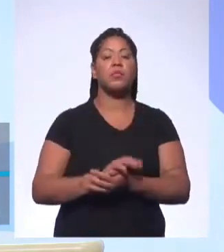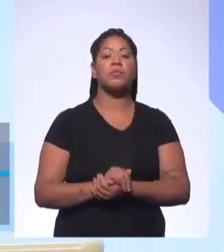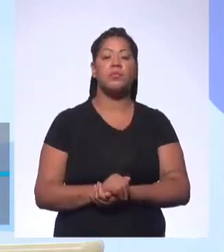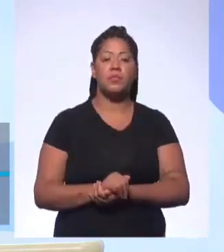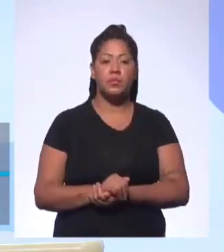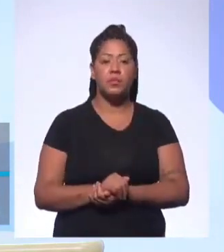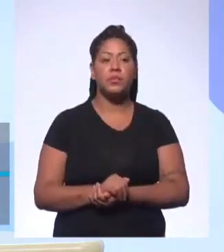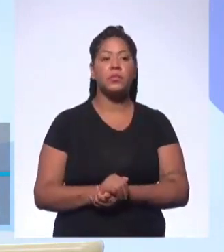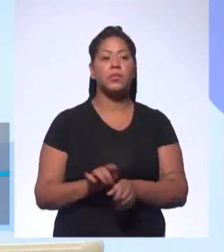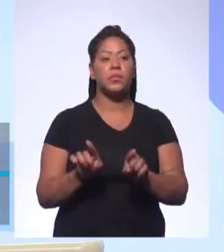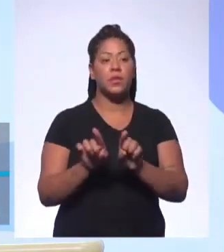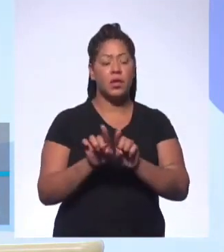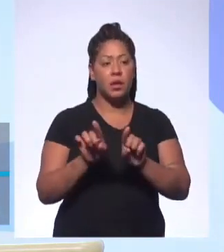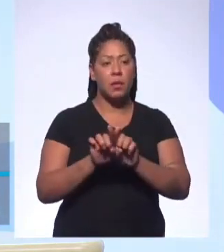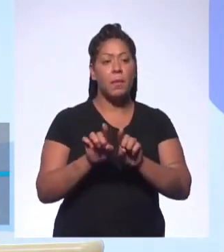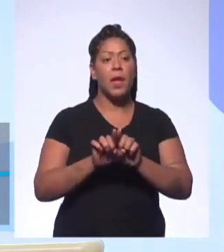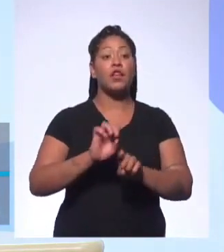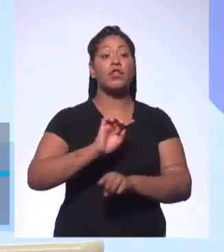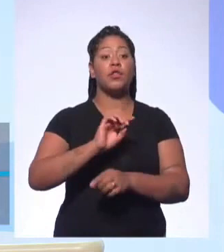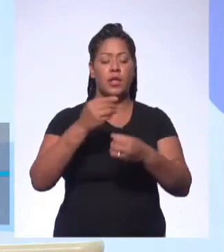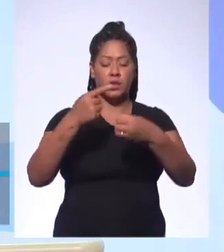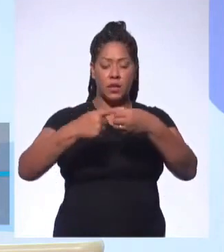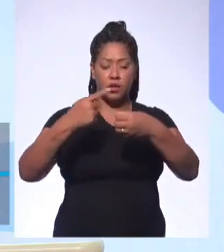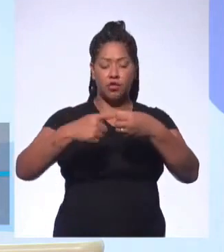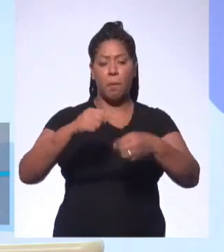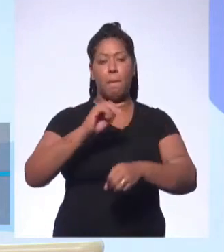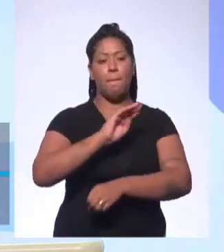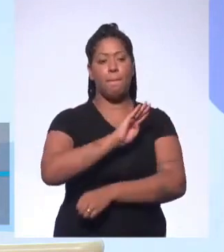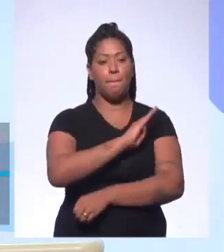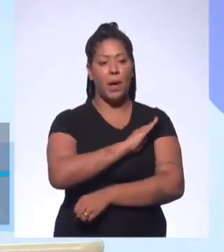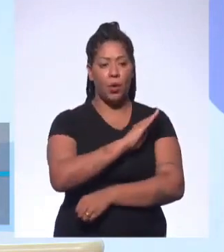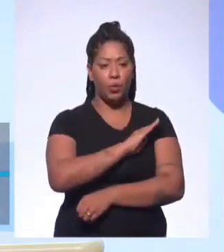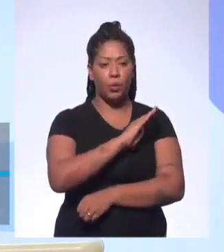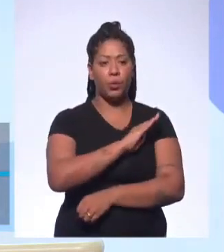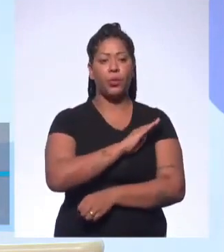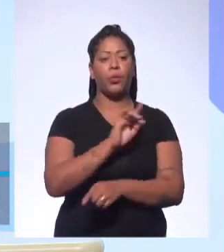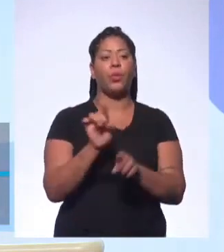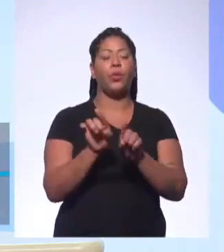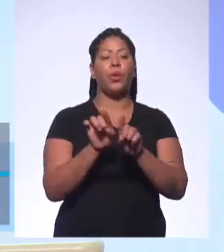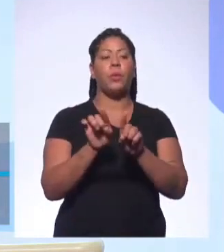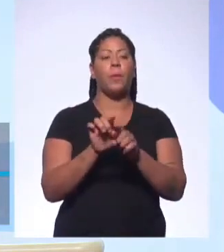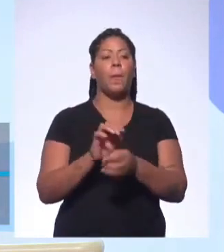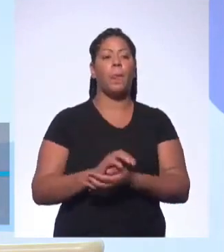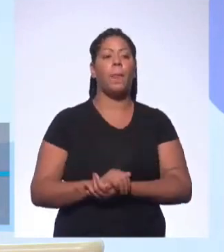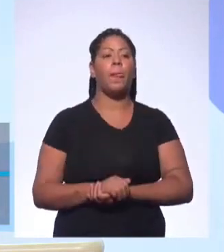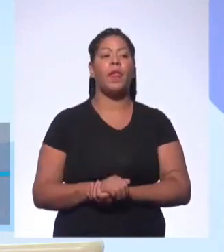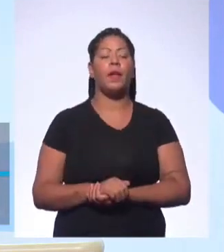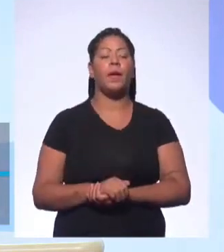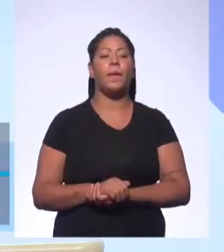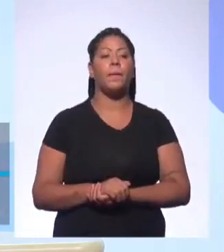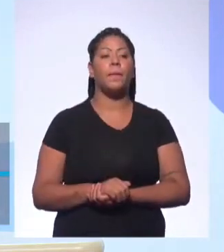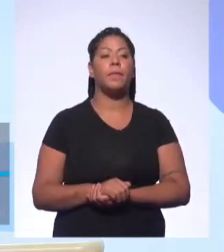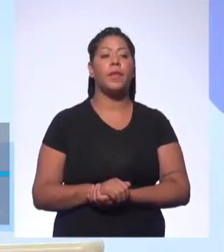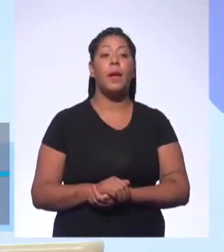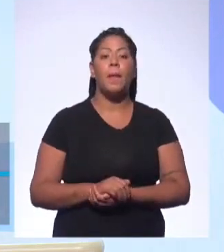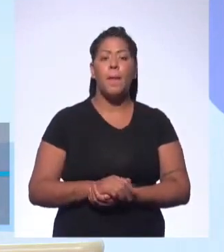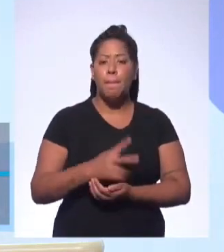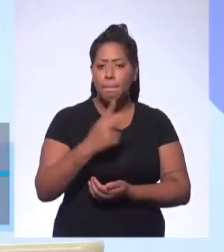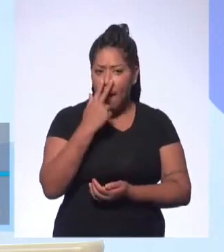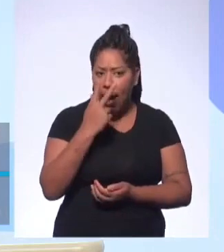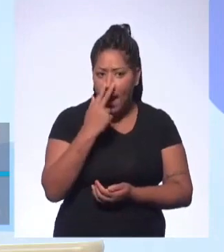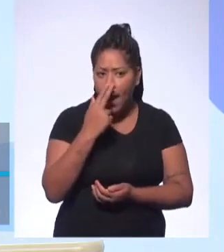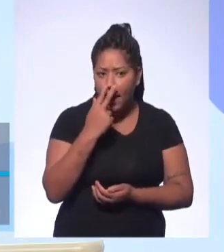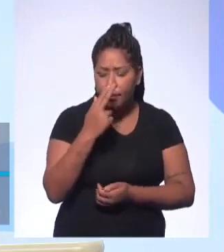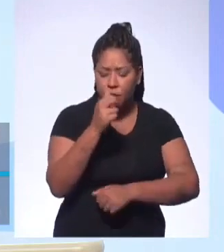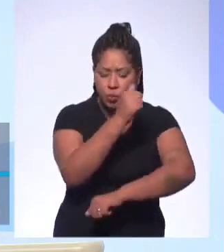São José, né, de Bauru, que está sempre aqui. Aliás, tem um pessoal aqui que vai estar conosco, pelo jeito, vai estar conosco até as 8 horas da noite. Às 8 da